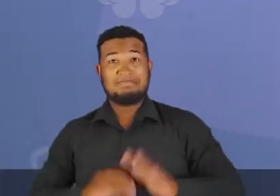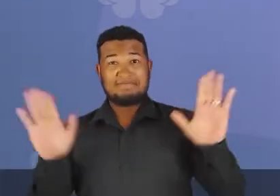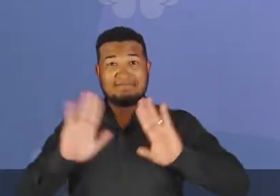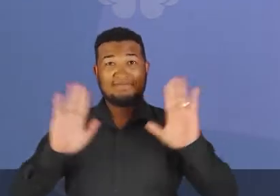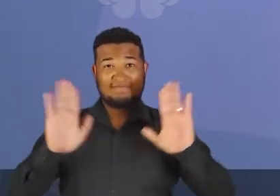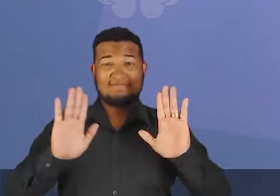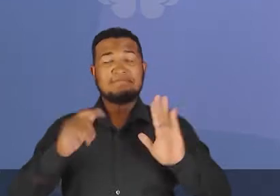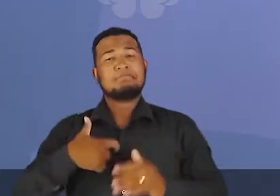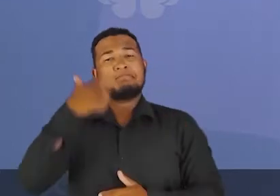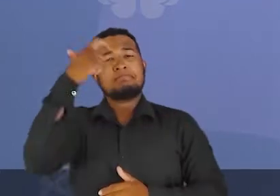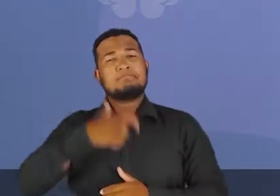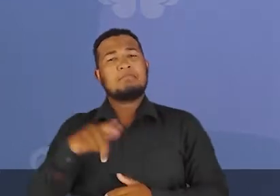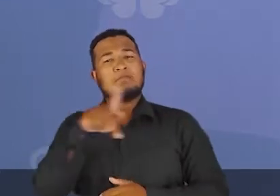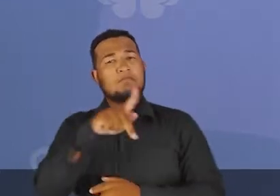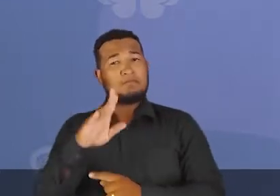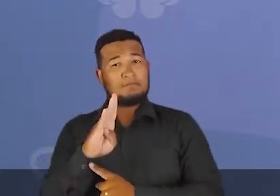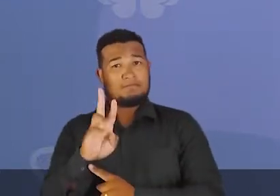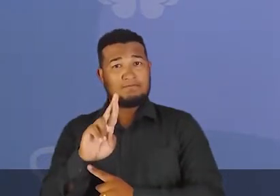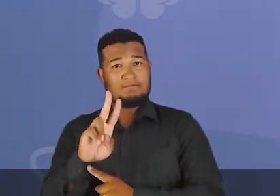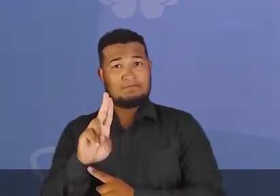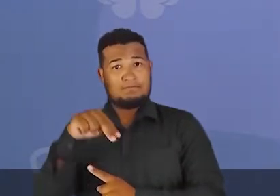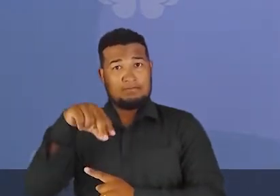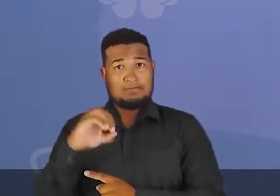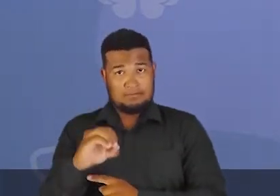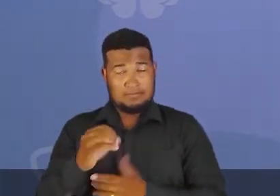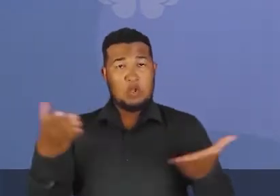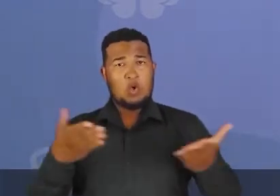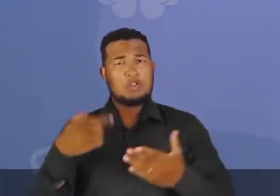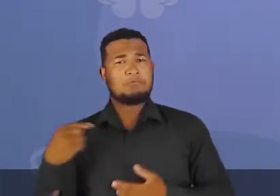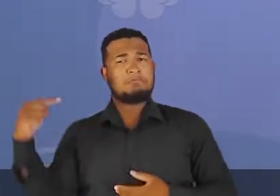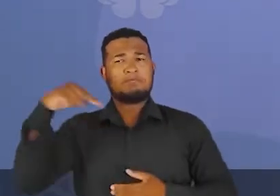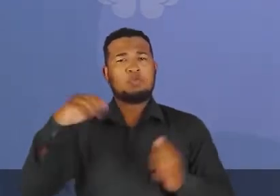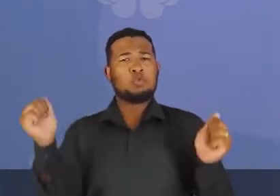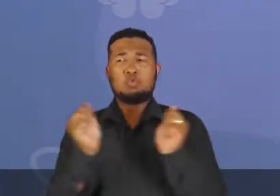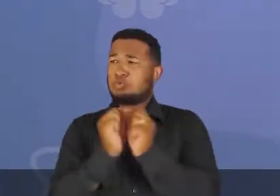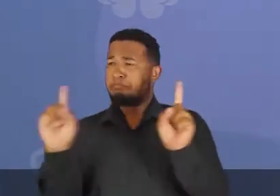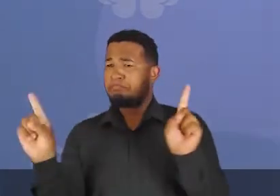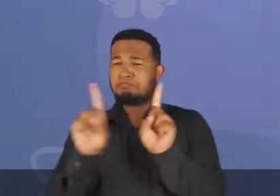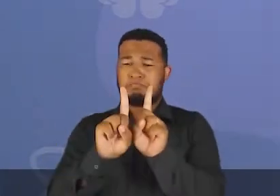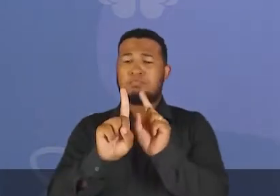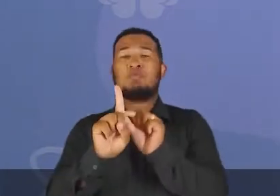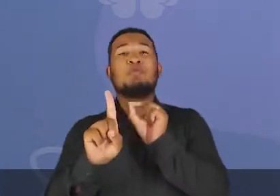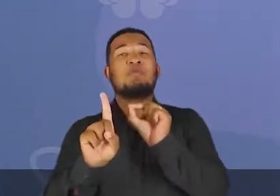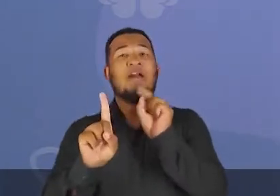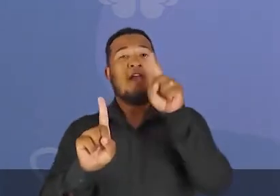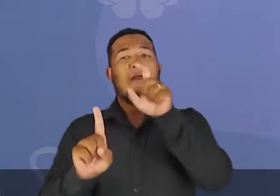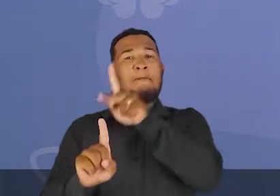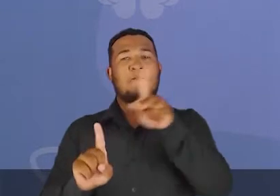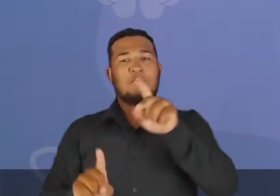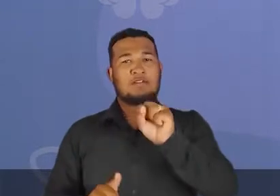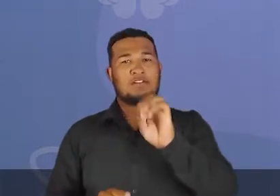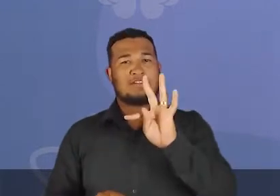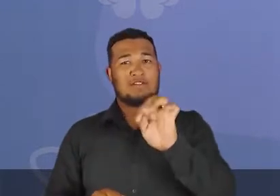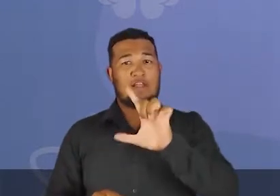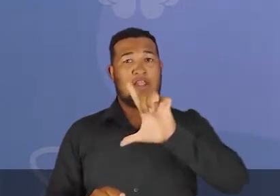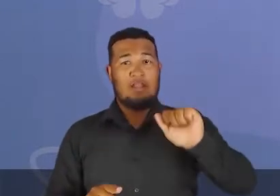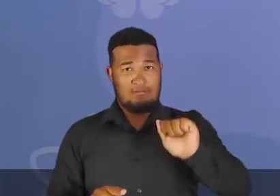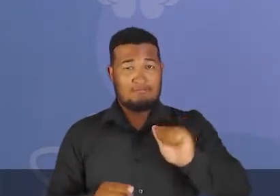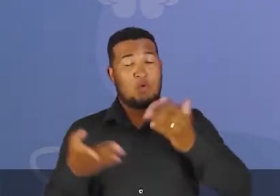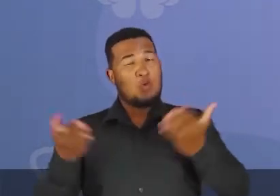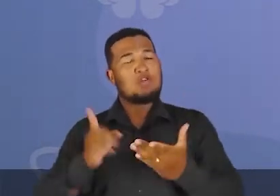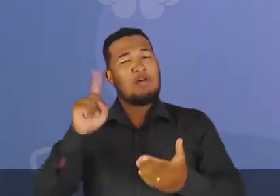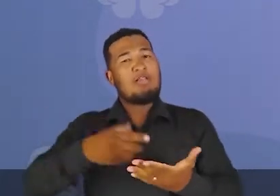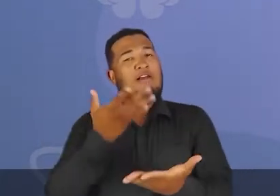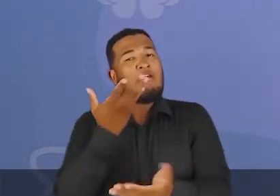Oi, gente! Eu sou o professor Bruno. Hoje eu estou aqui com a professora Estela e a gente está com mais uma aula